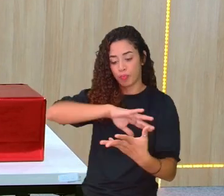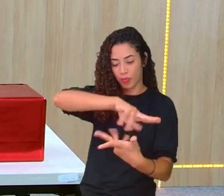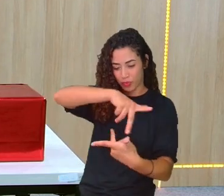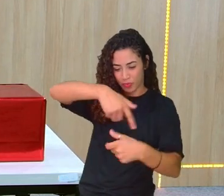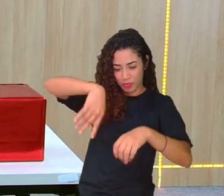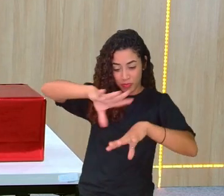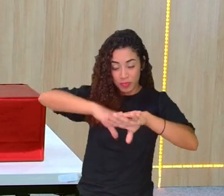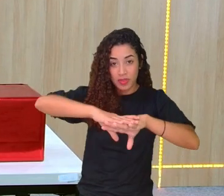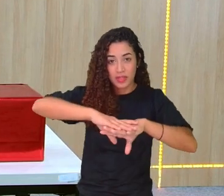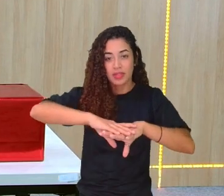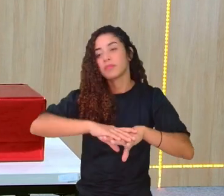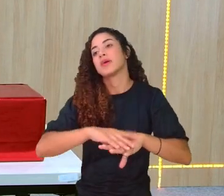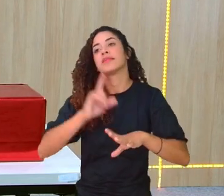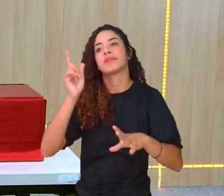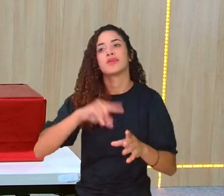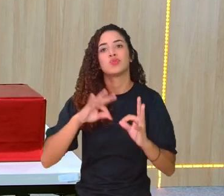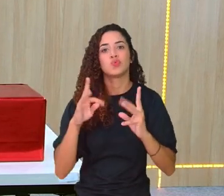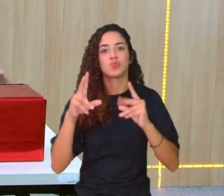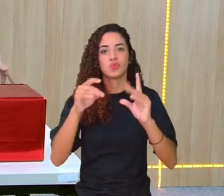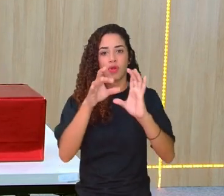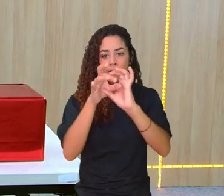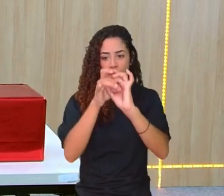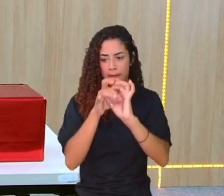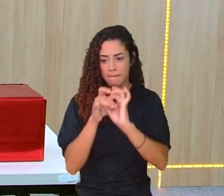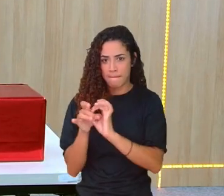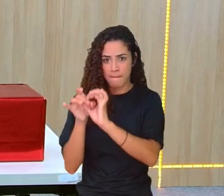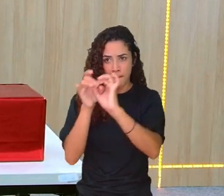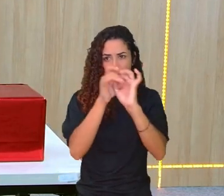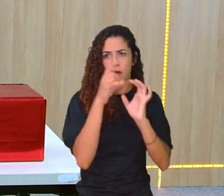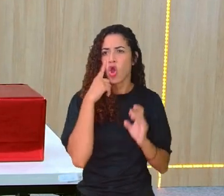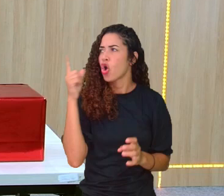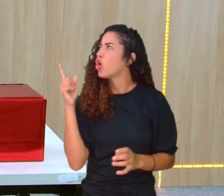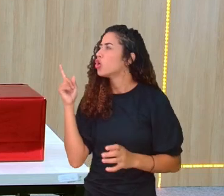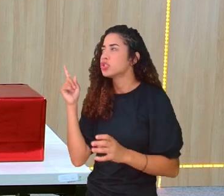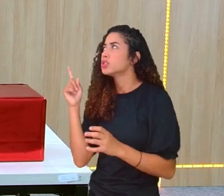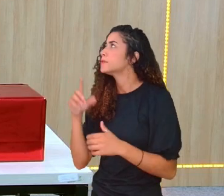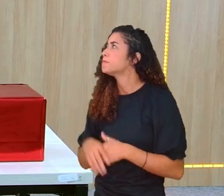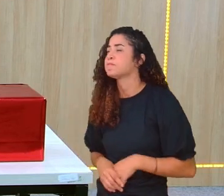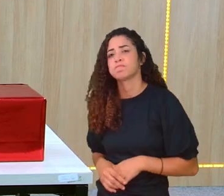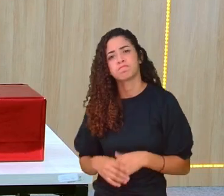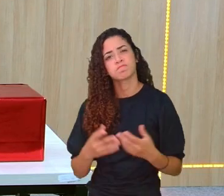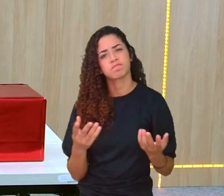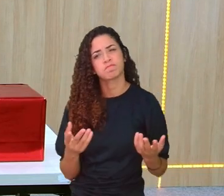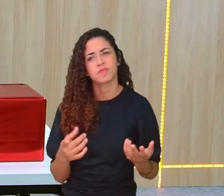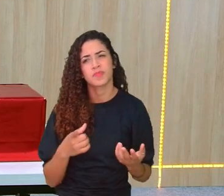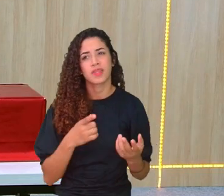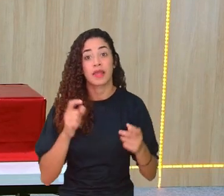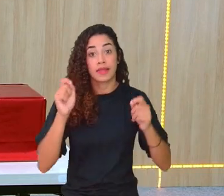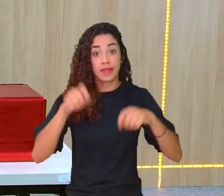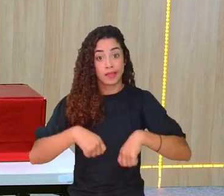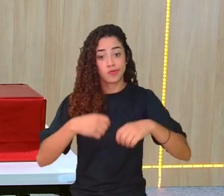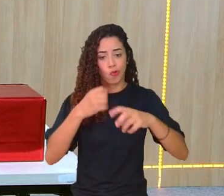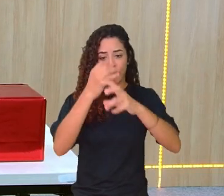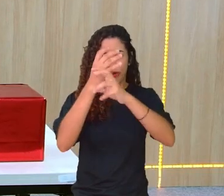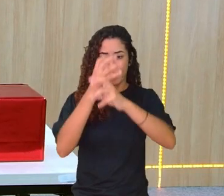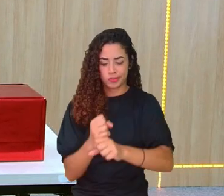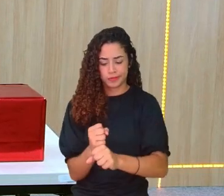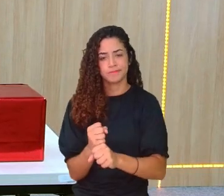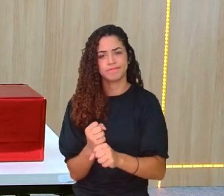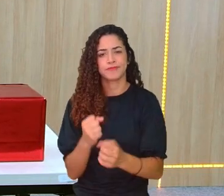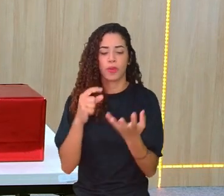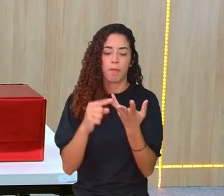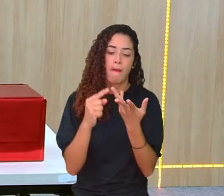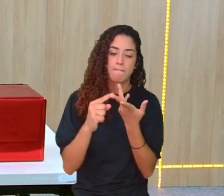mundo onde está tudo interligado. O que que eu vou fazer? Eu vou fazer um problema de contagem. Ah,